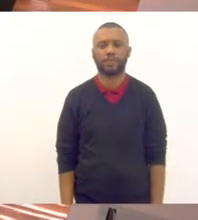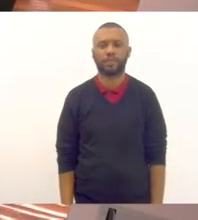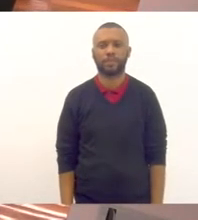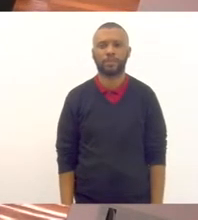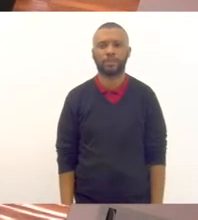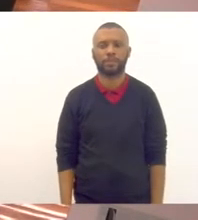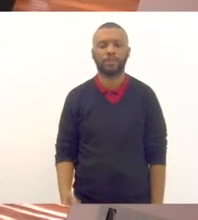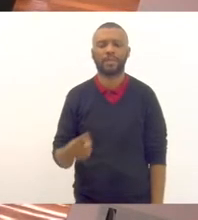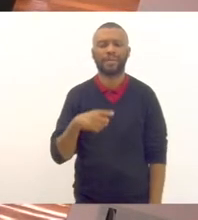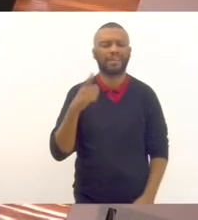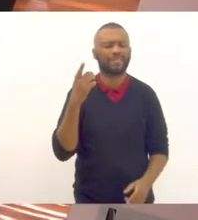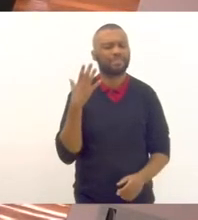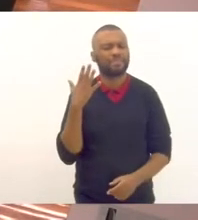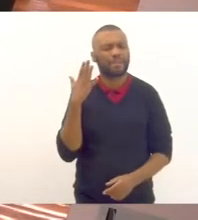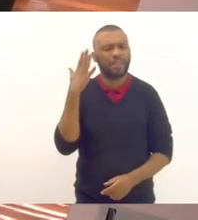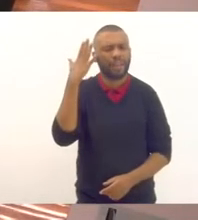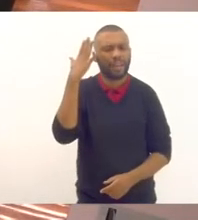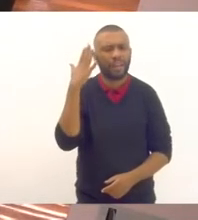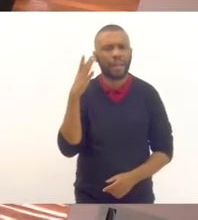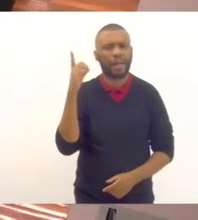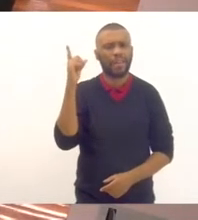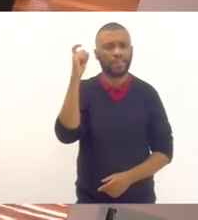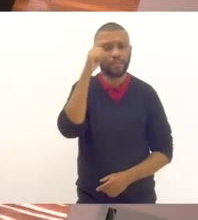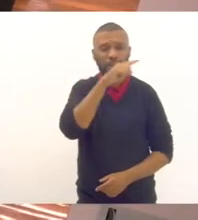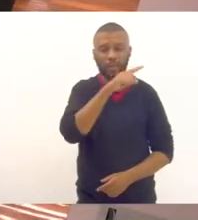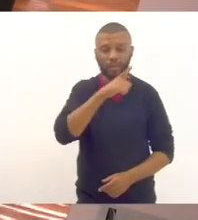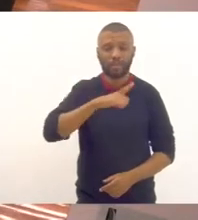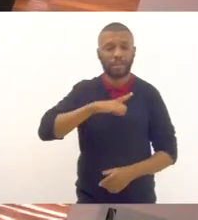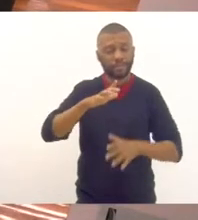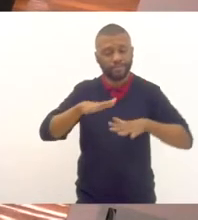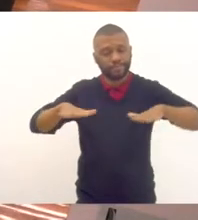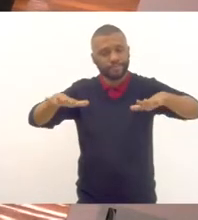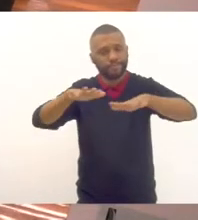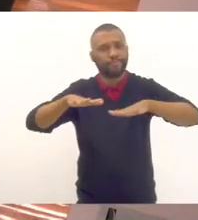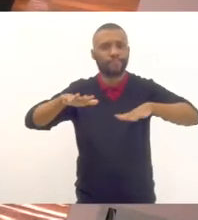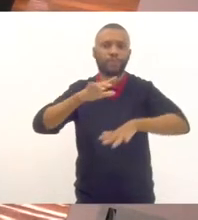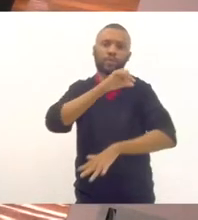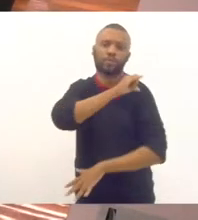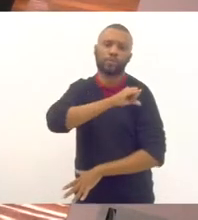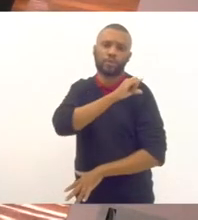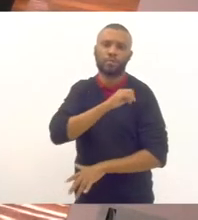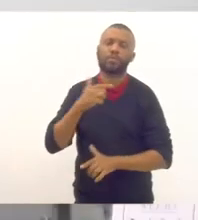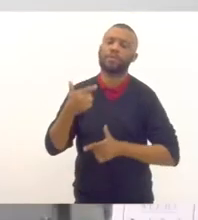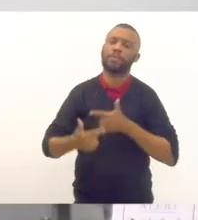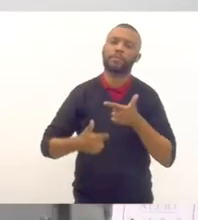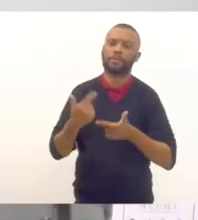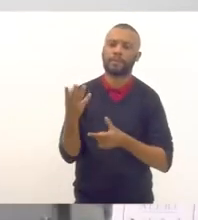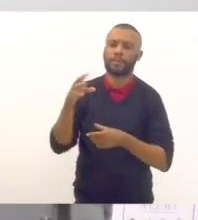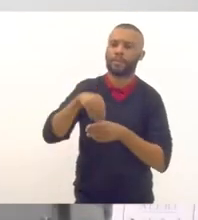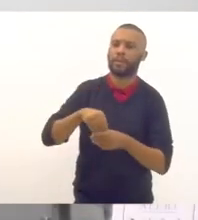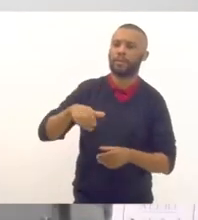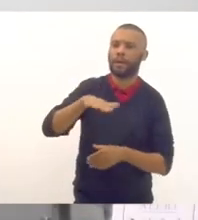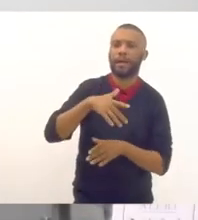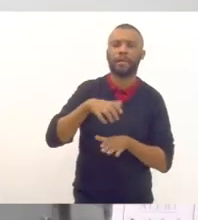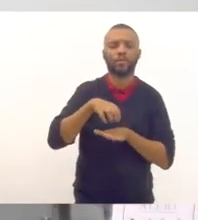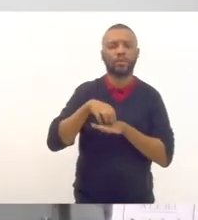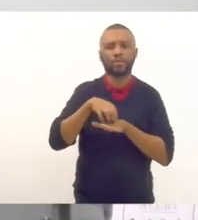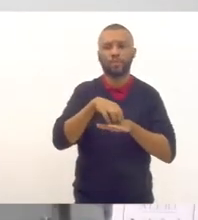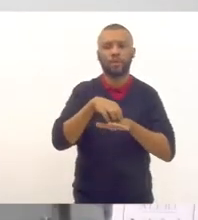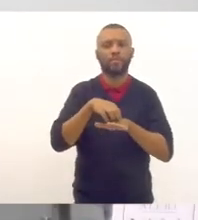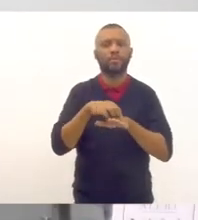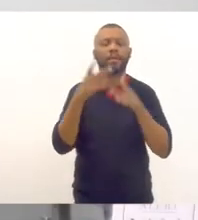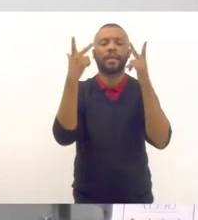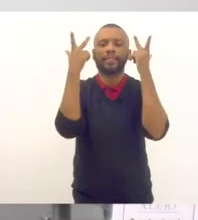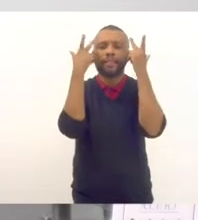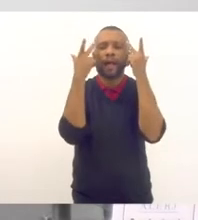essa dificuldade que se vem criando no estado do Rio de Janeiro para as empresas que operam no transporte, que naturalmente já estão